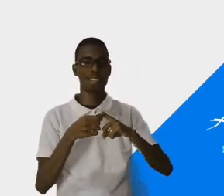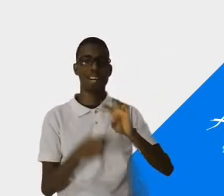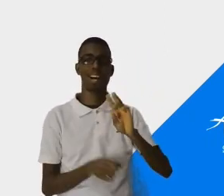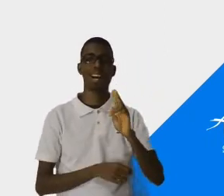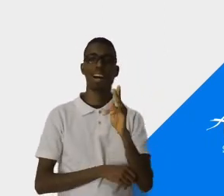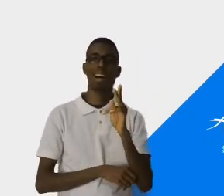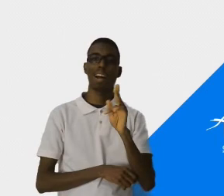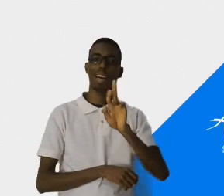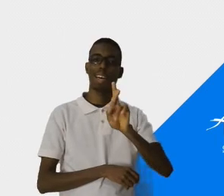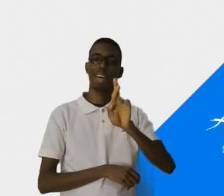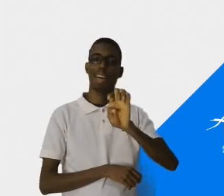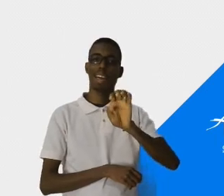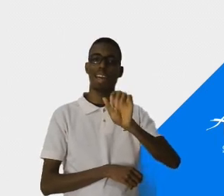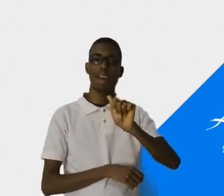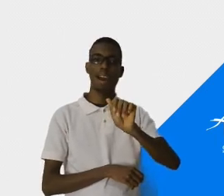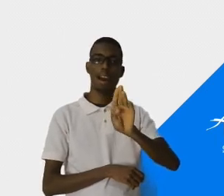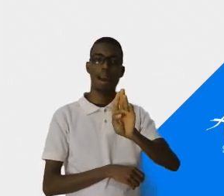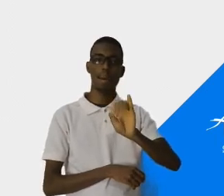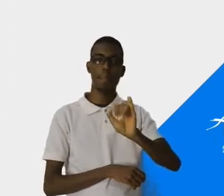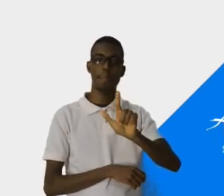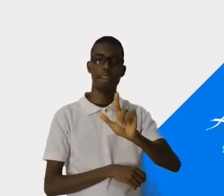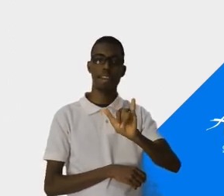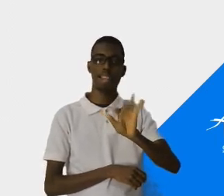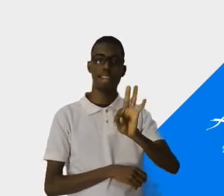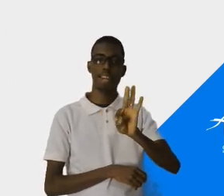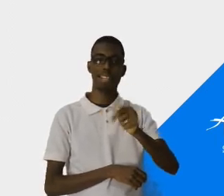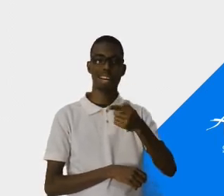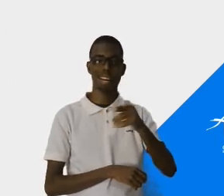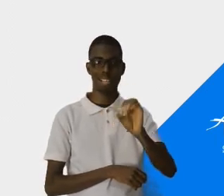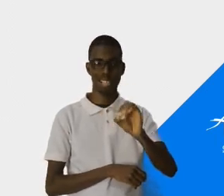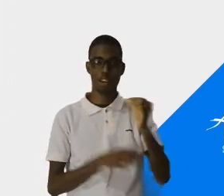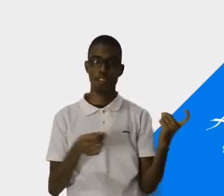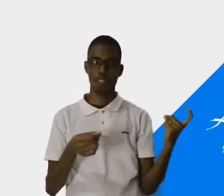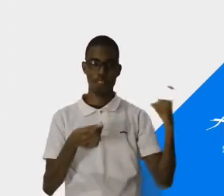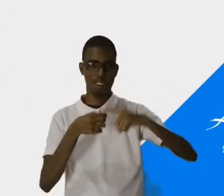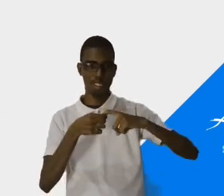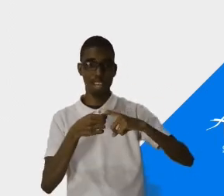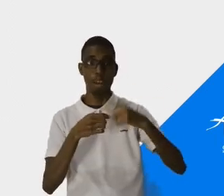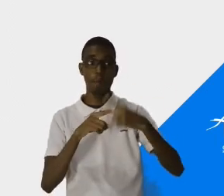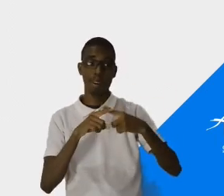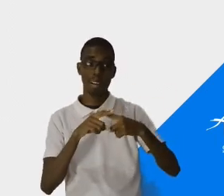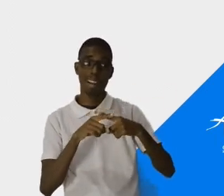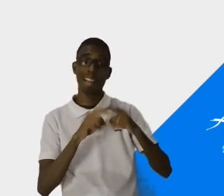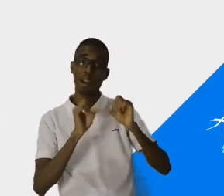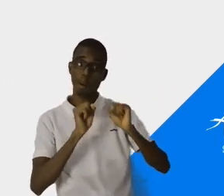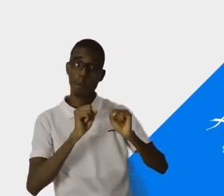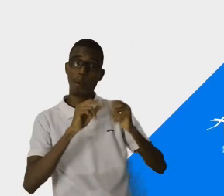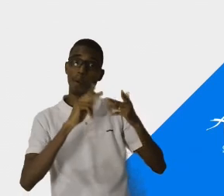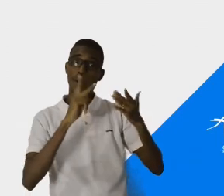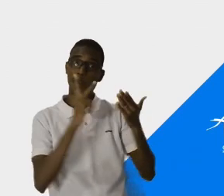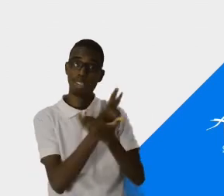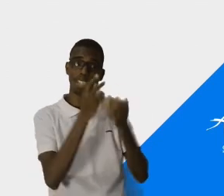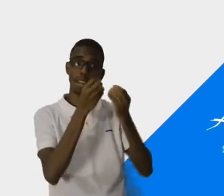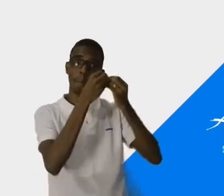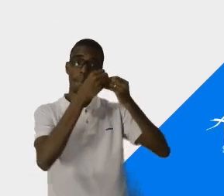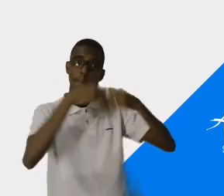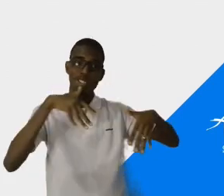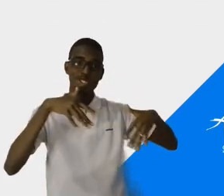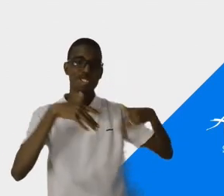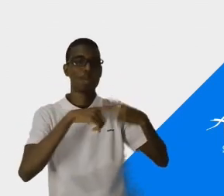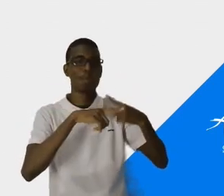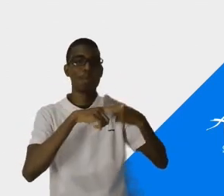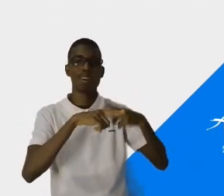atenuar, né, os prejuízos que ela pode vir a ter em função desse tumor.